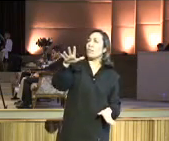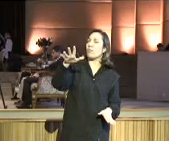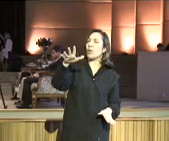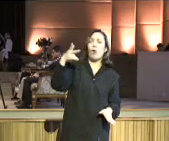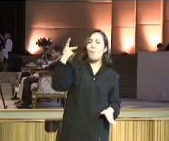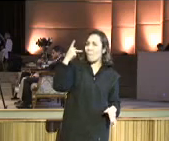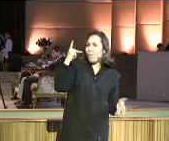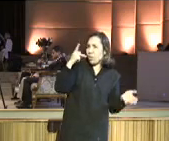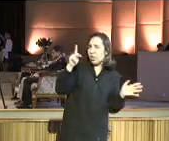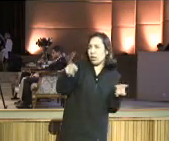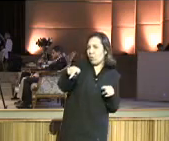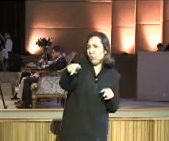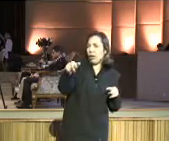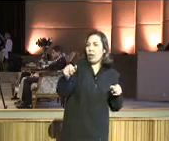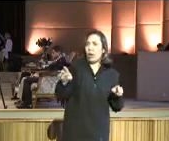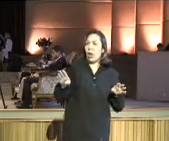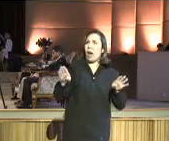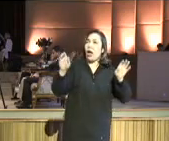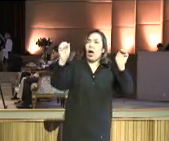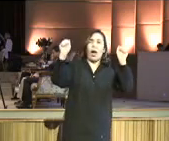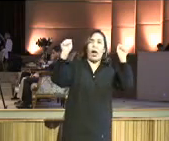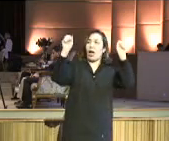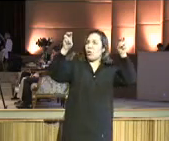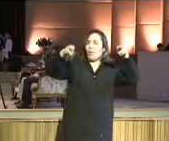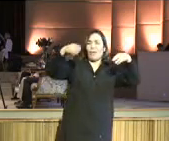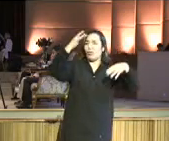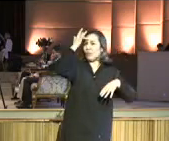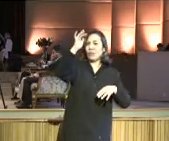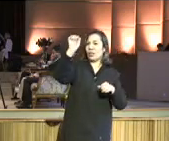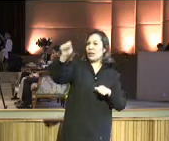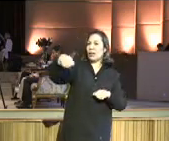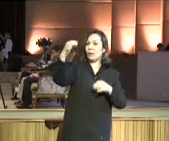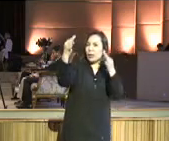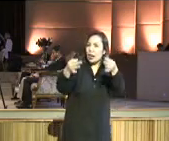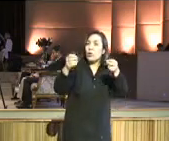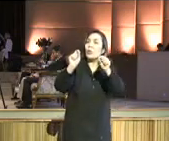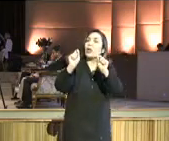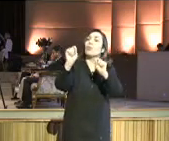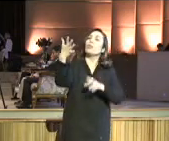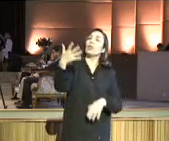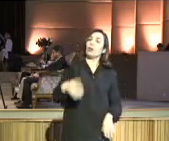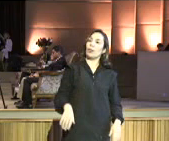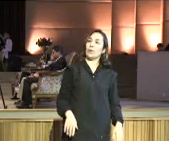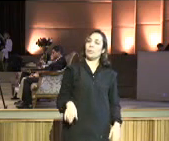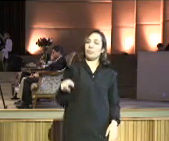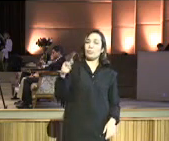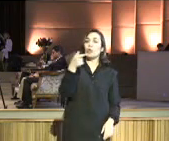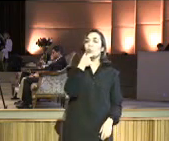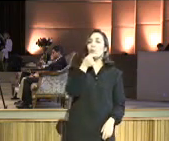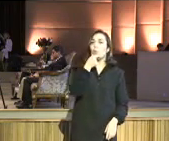E por causa desse apoio político de Aitofel, uma revolução começa.